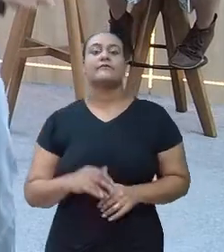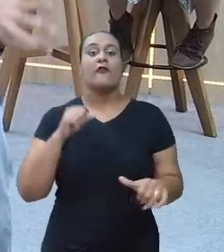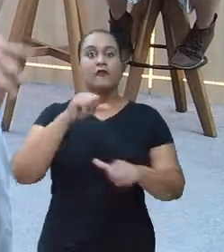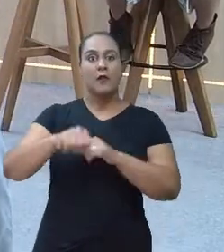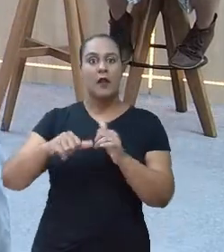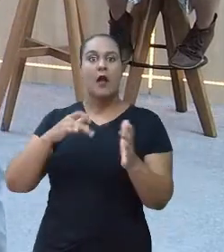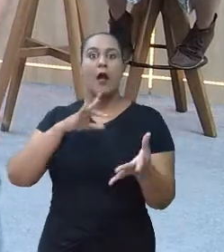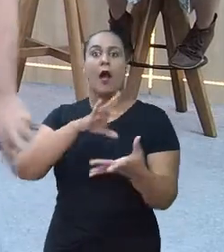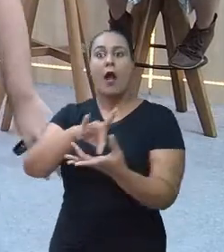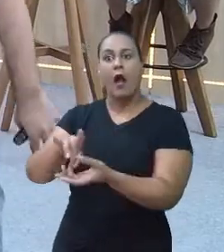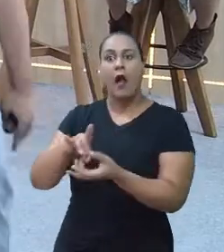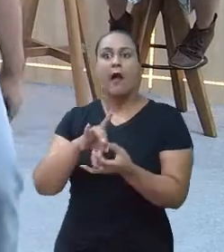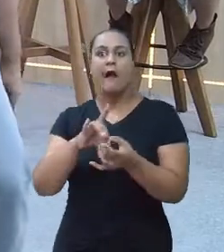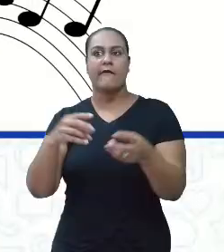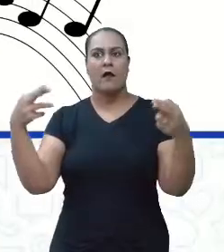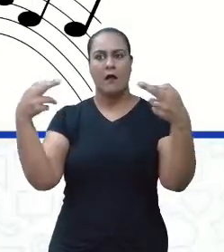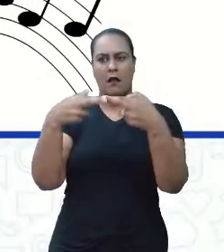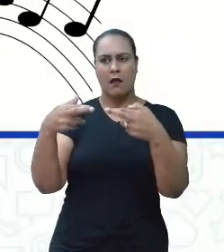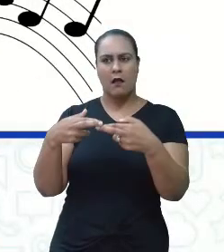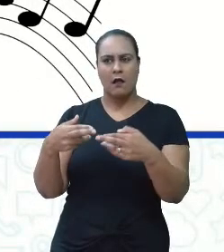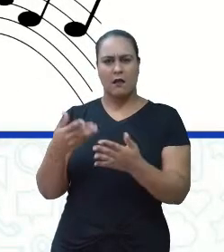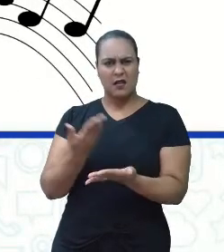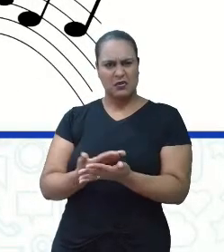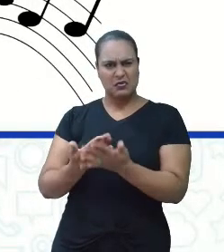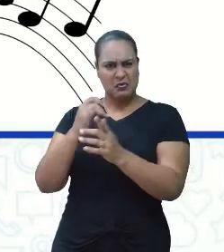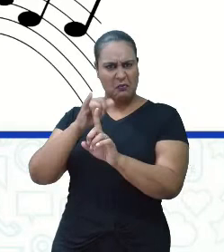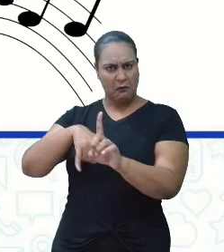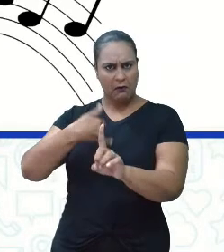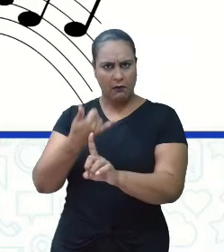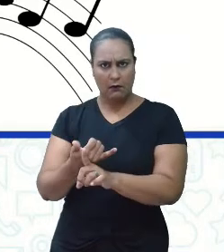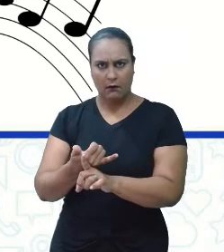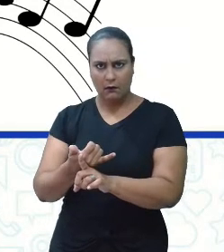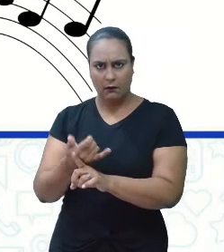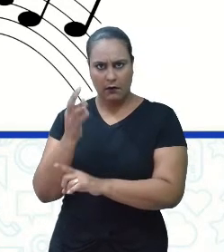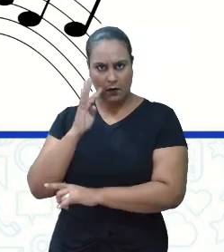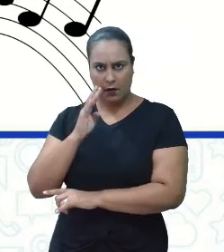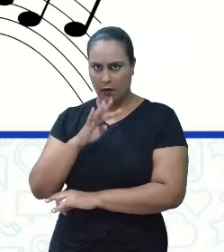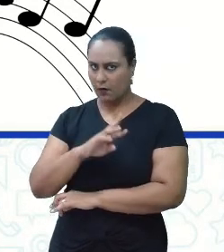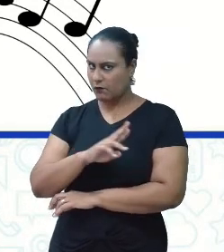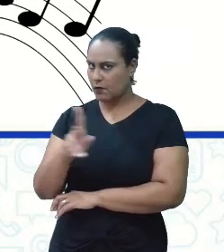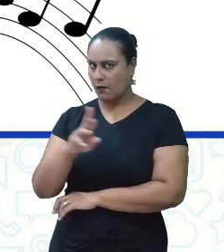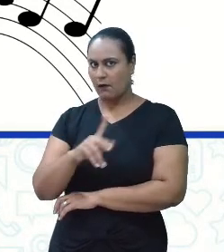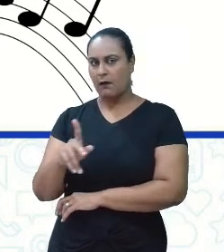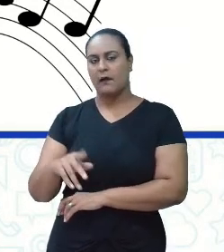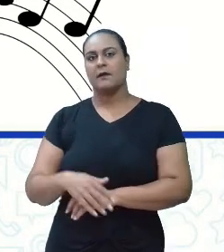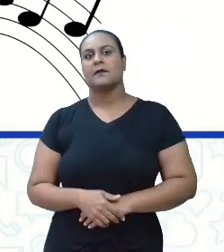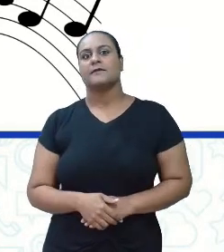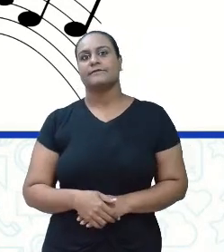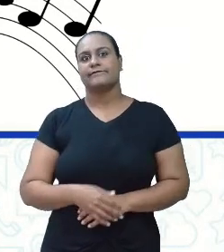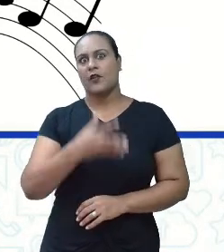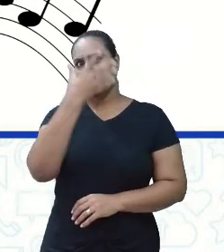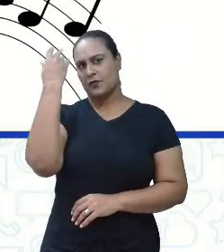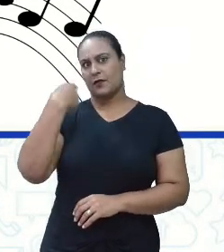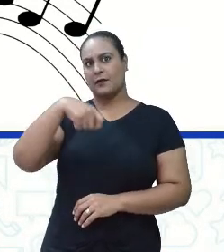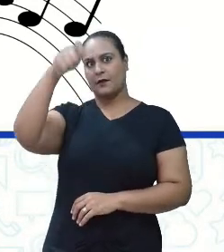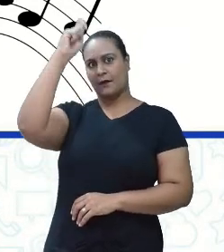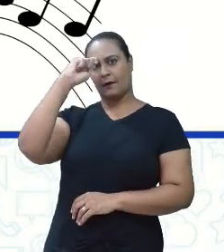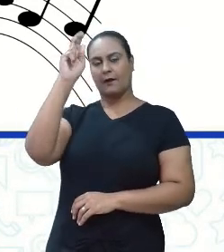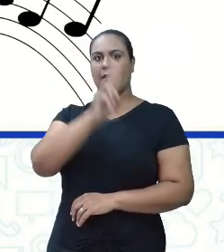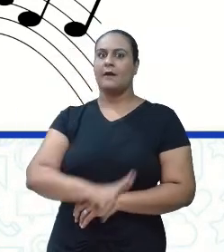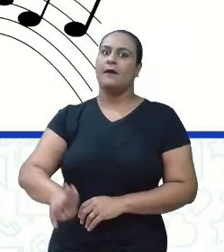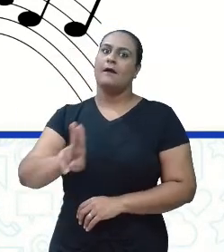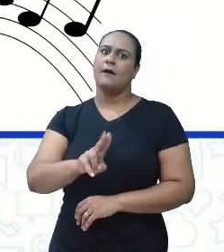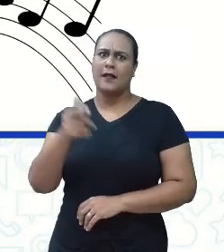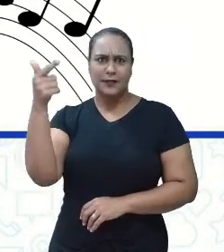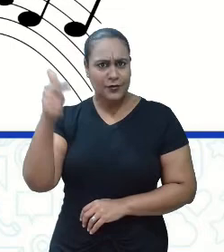Faço rima e estudo bullying, não é legal. Eu esqueci também do boné, não foi? Ai, meu